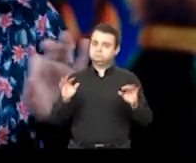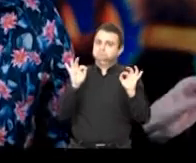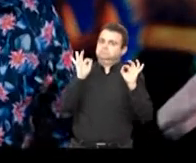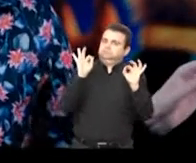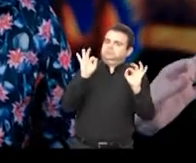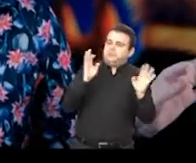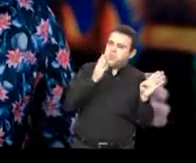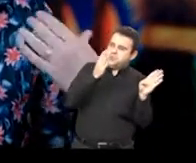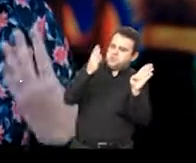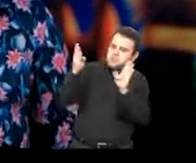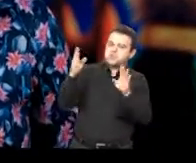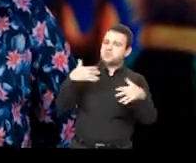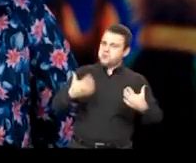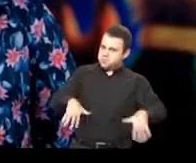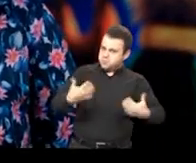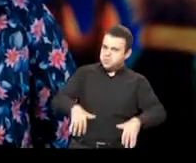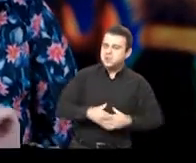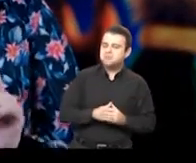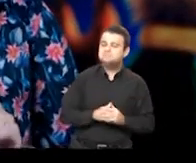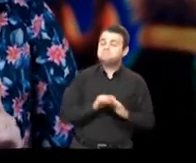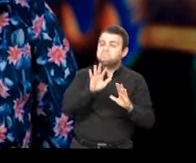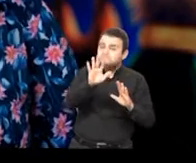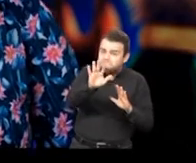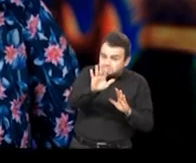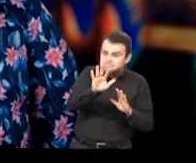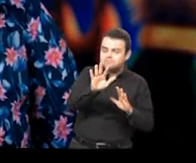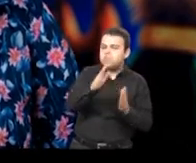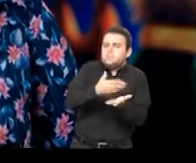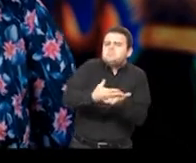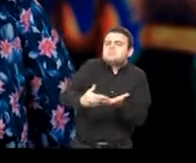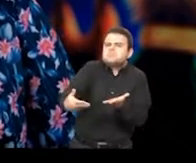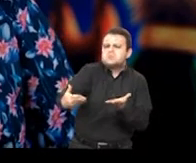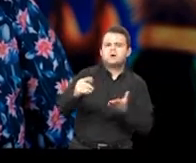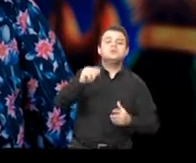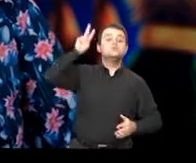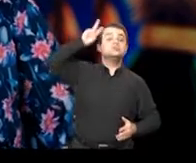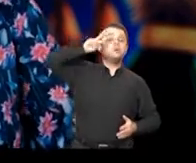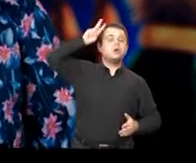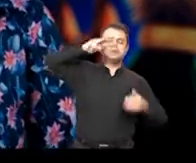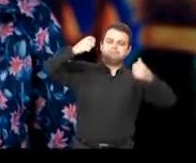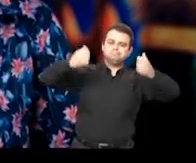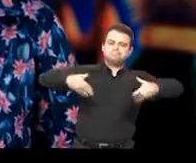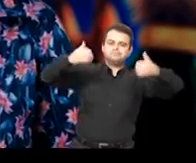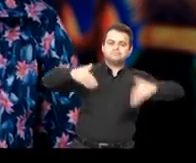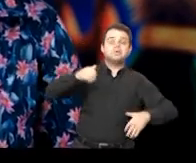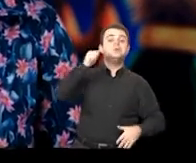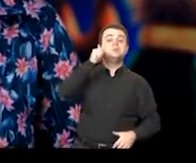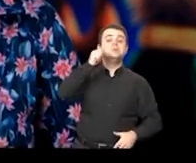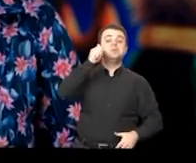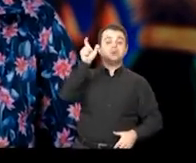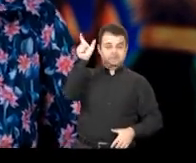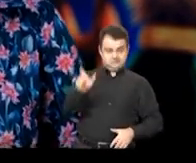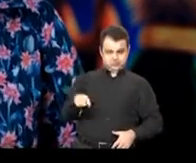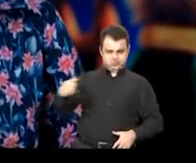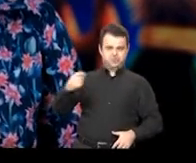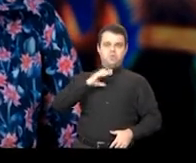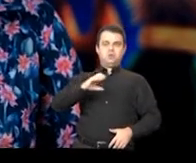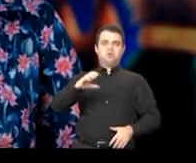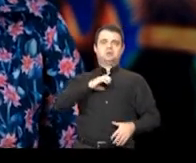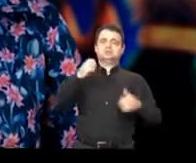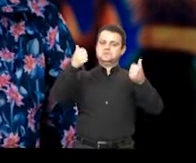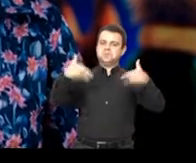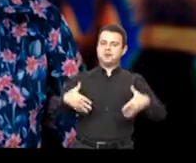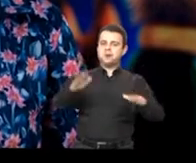ser sensacional a aula de hoje. Mas vamos começar com a sala de leitura e a coordenadora Catiúce. Boa